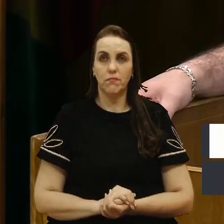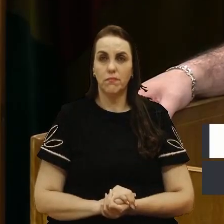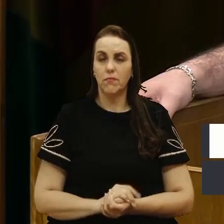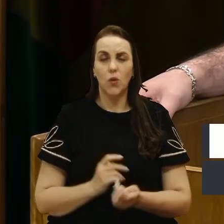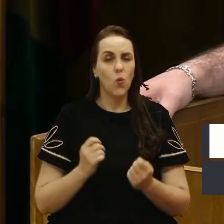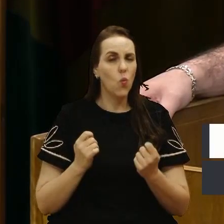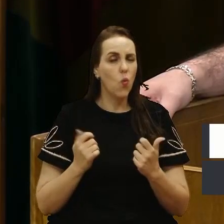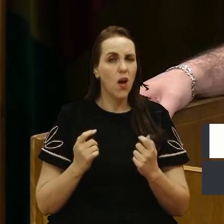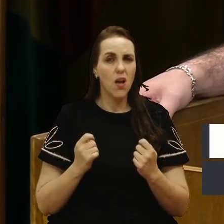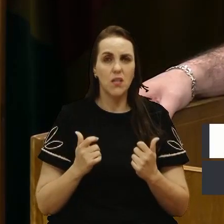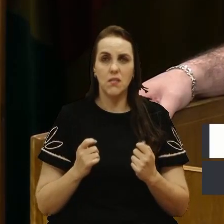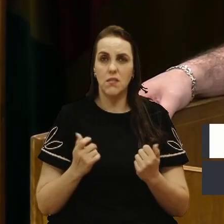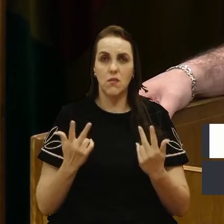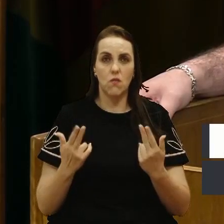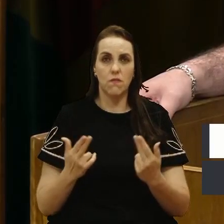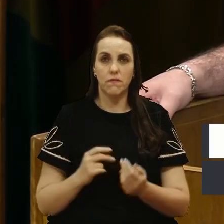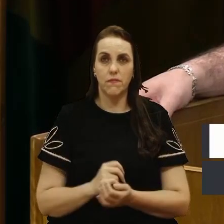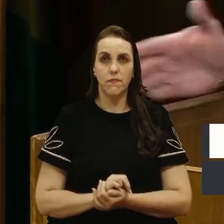Quase igual.